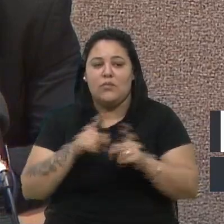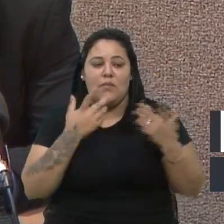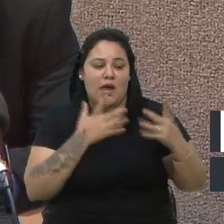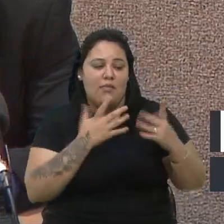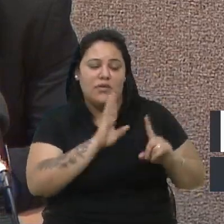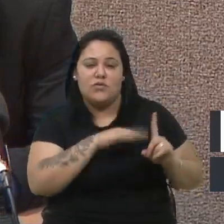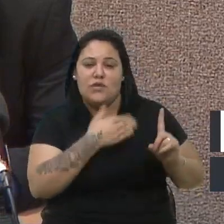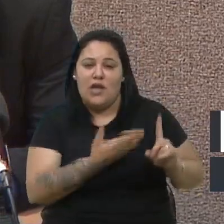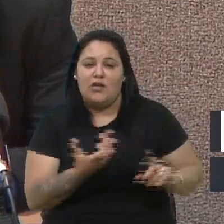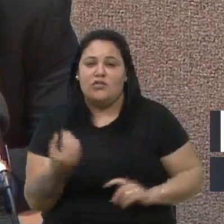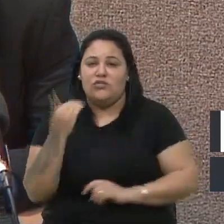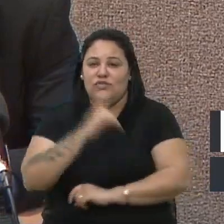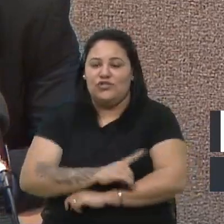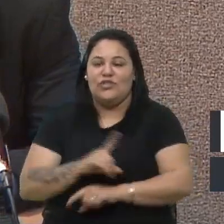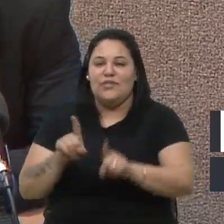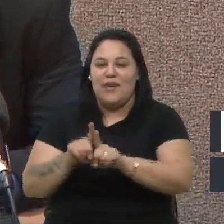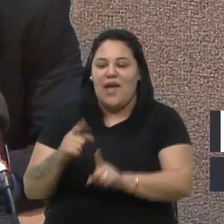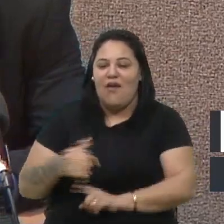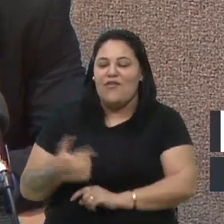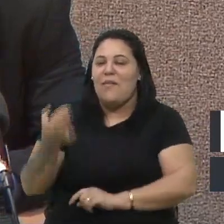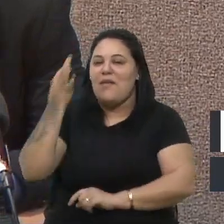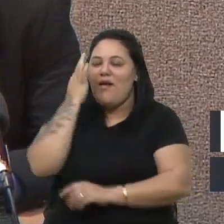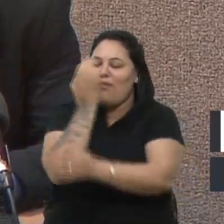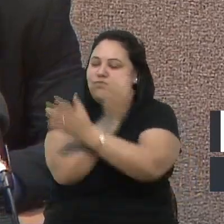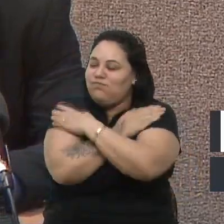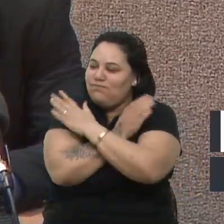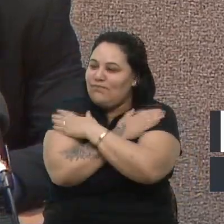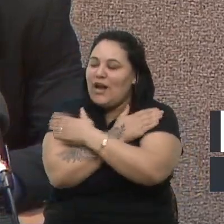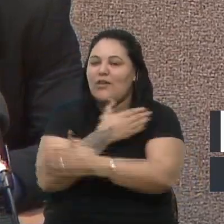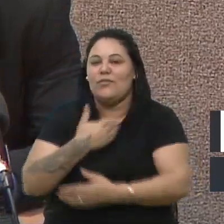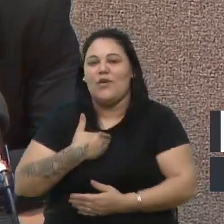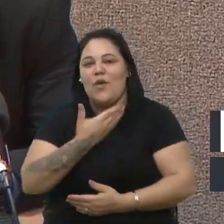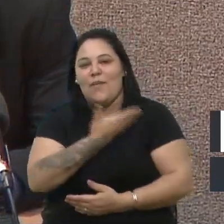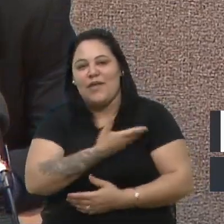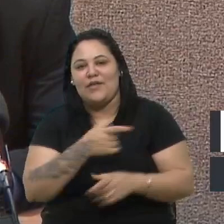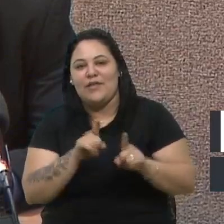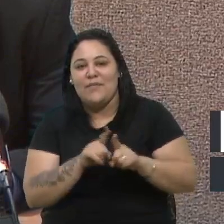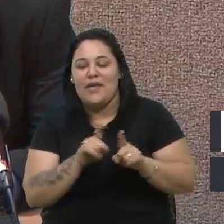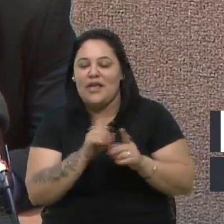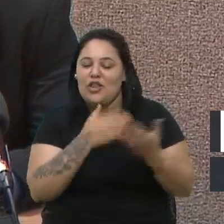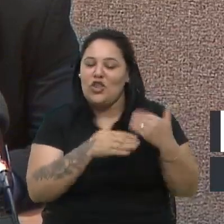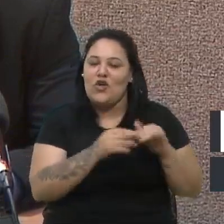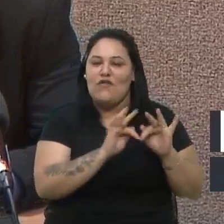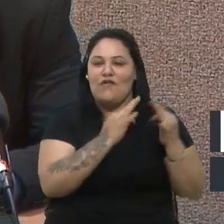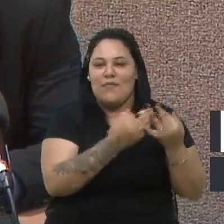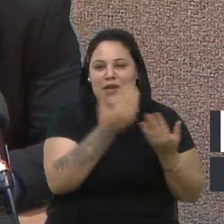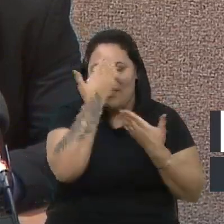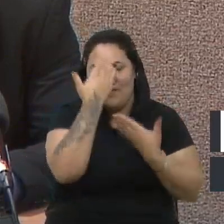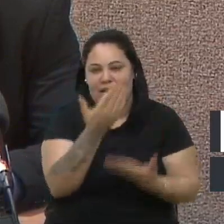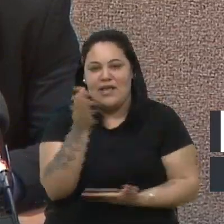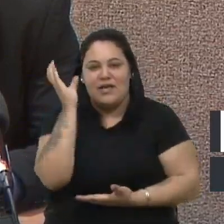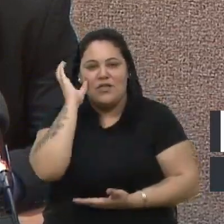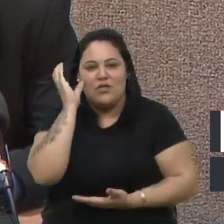no dia estarei aí, sim, para dar um abraço nele e na família dele. Obrigado, vereador Cadori.